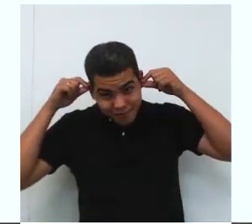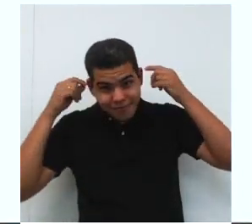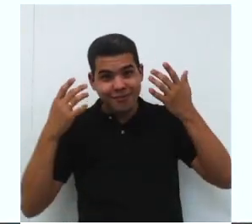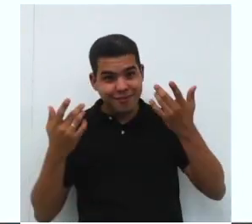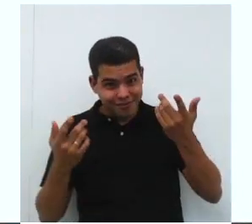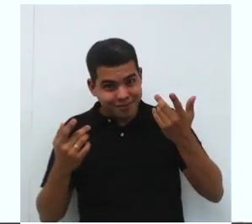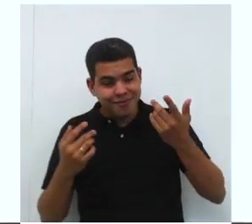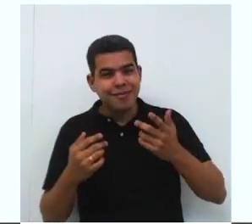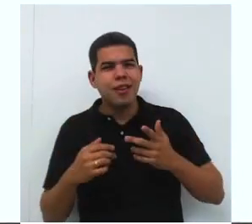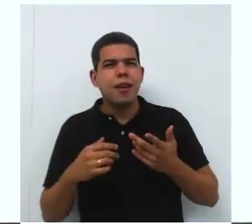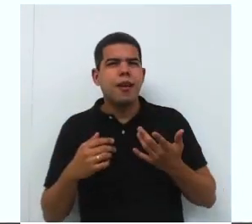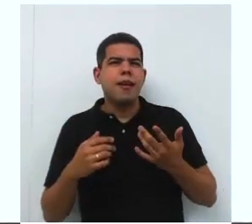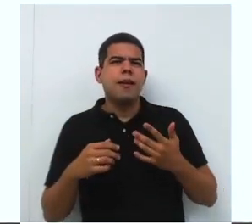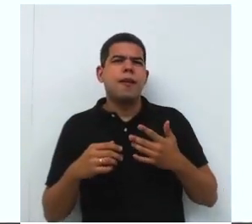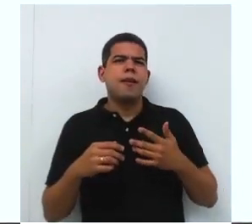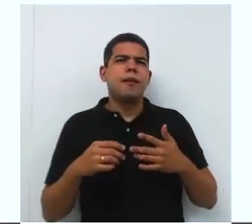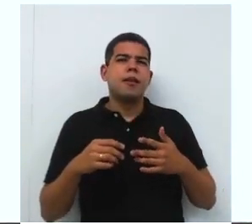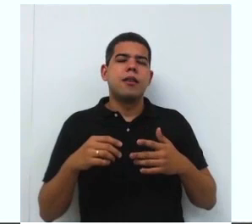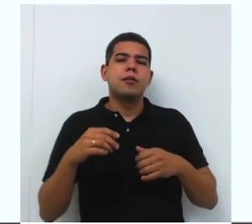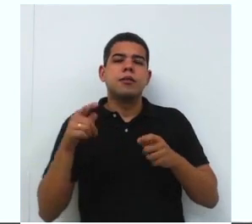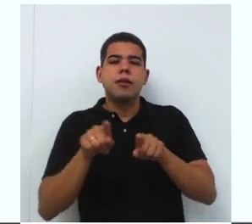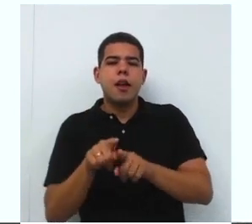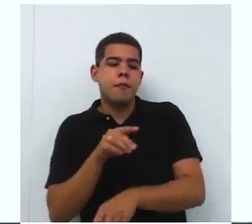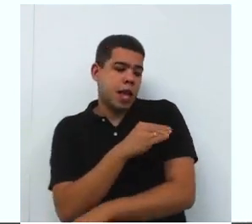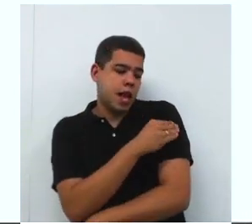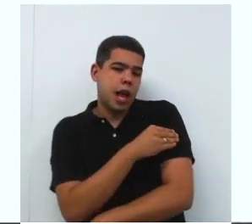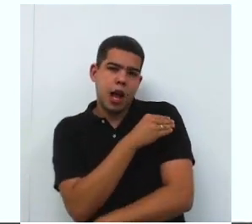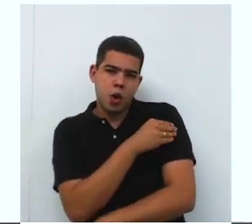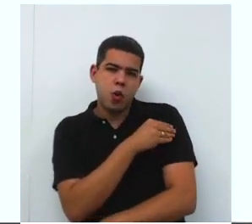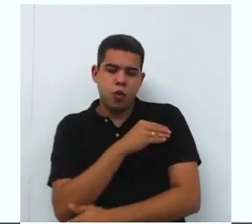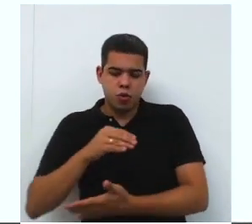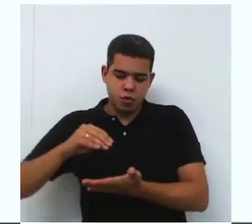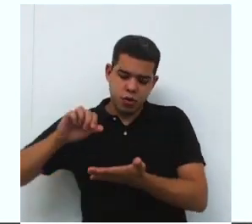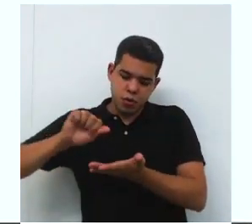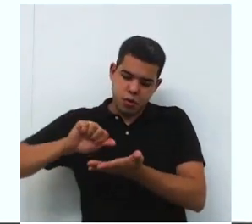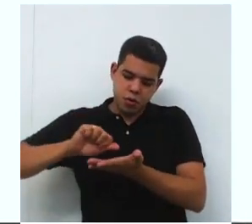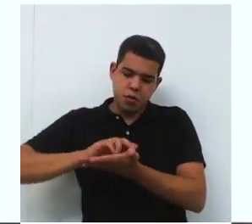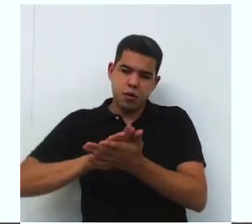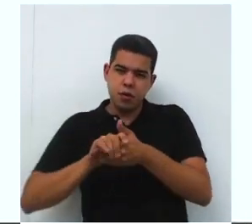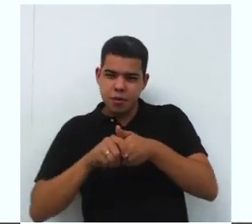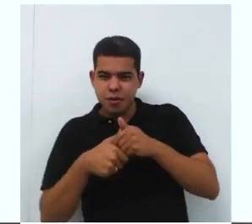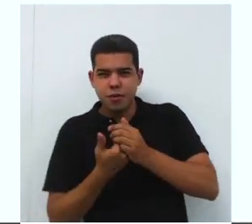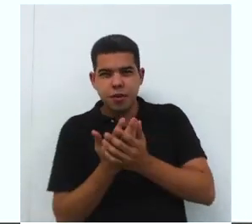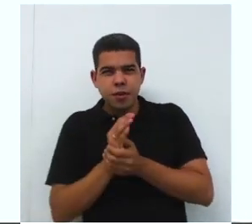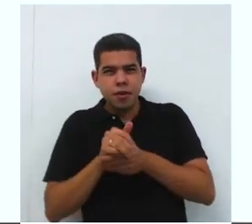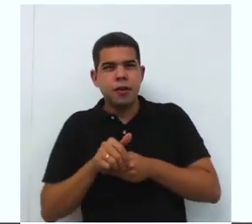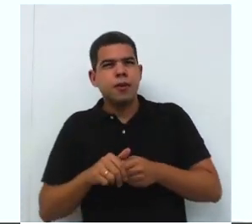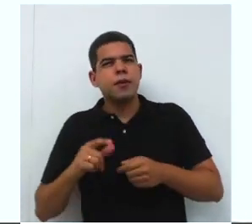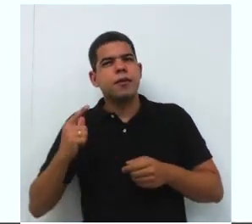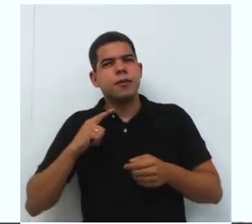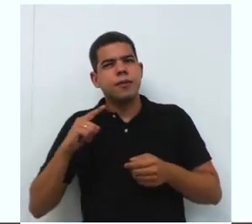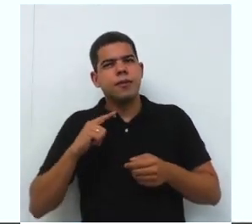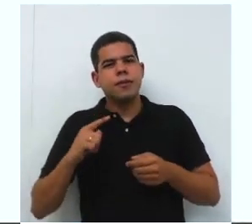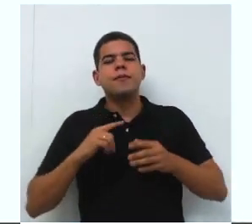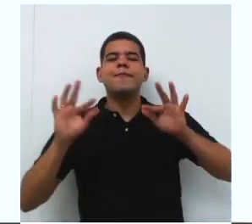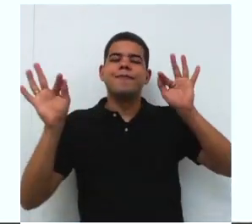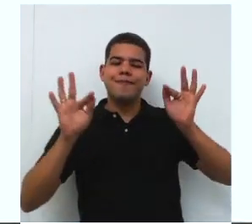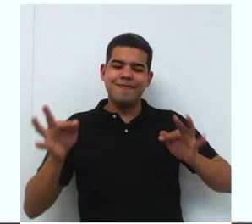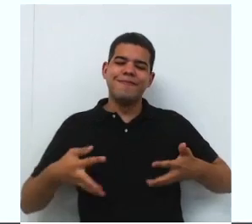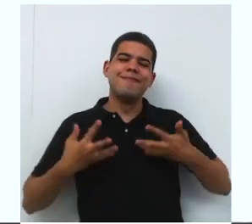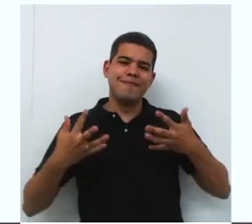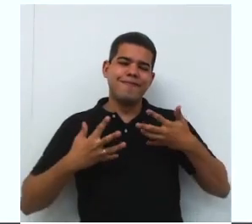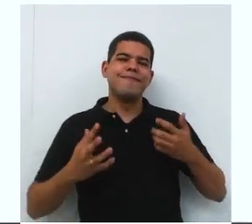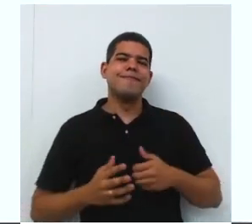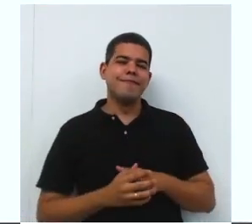máscara, você o quê? Utilizando o álcool gel, você vai ser muito bem atendido e vai ficar feliz e